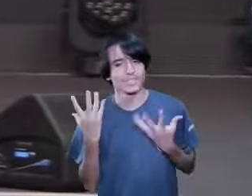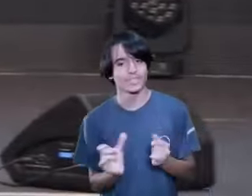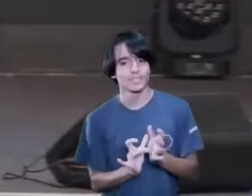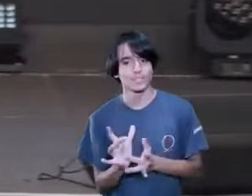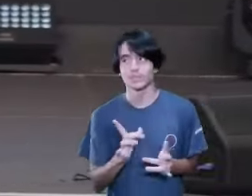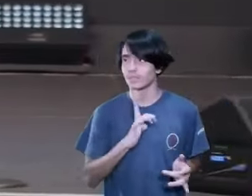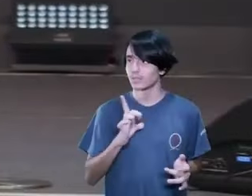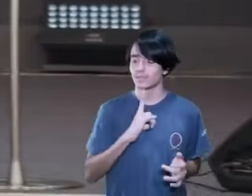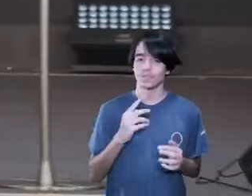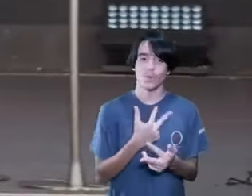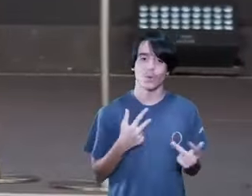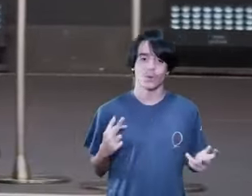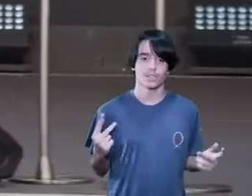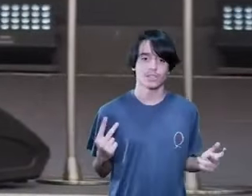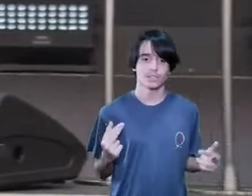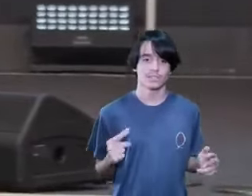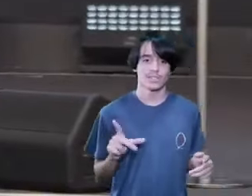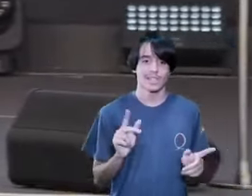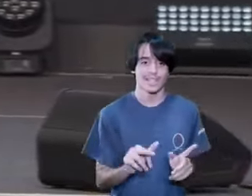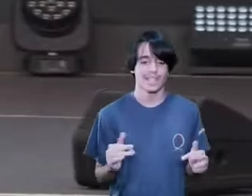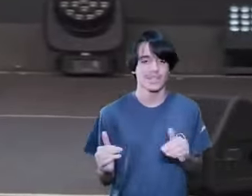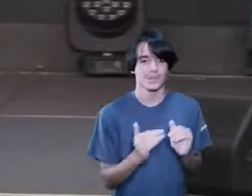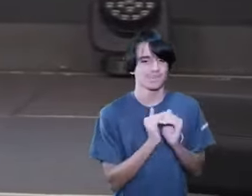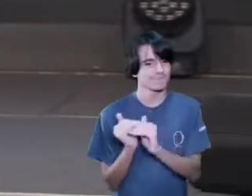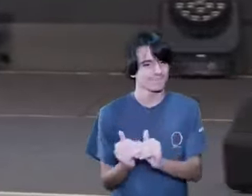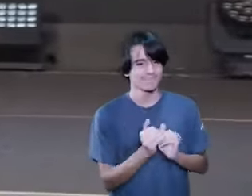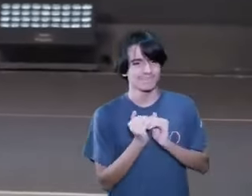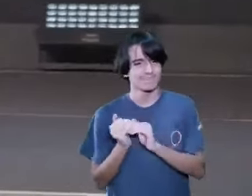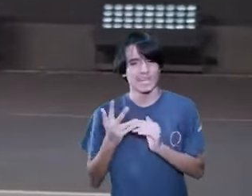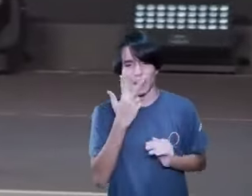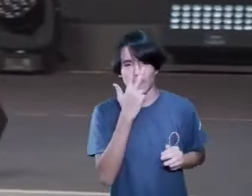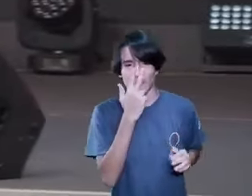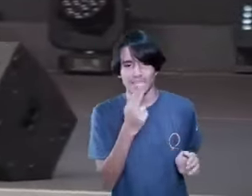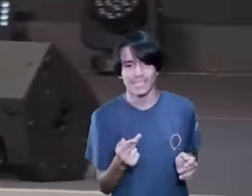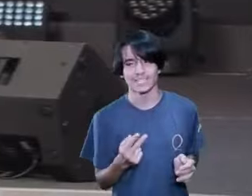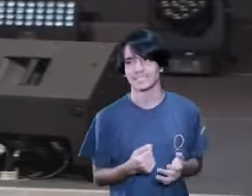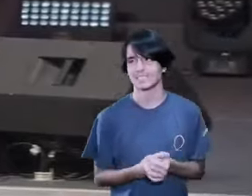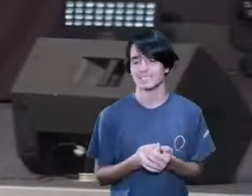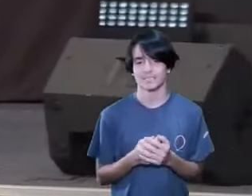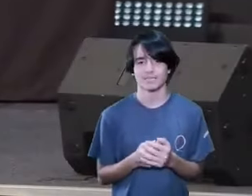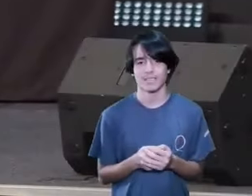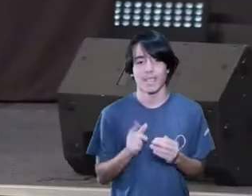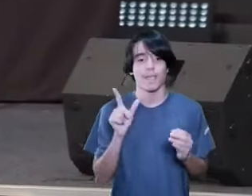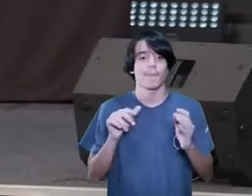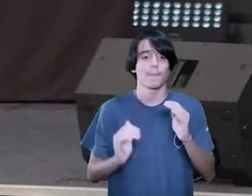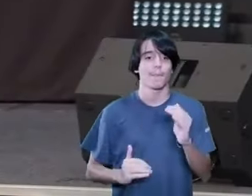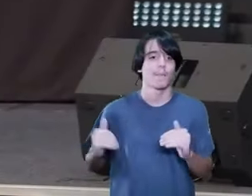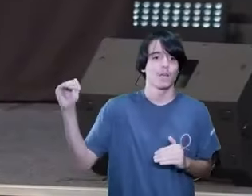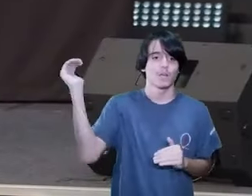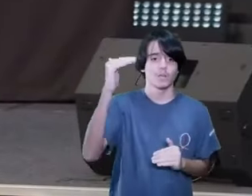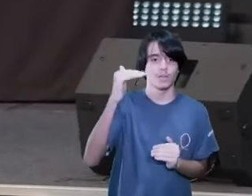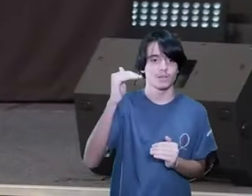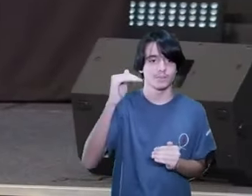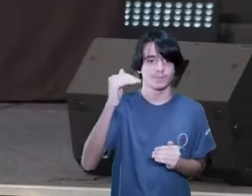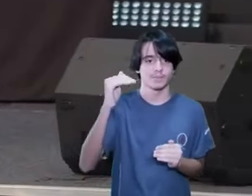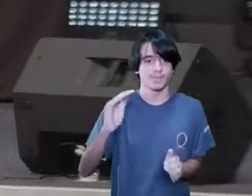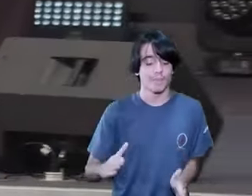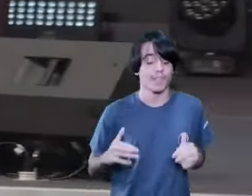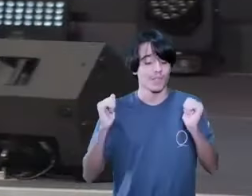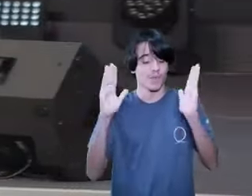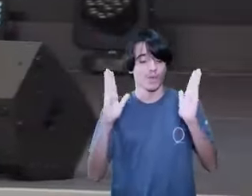tenho algo que não é igual. Não é parecido, não é semelhante. É maior. É